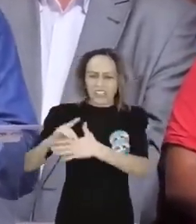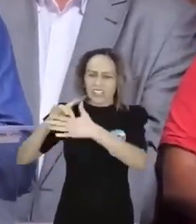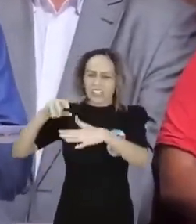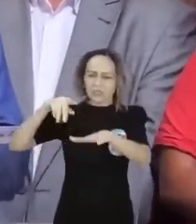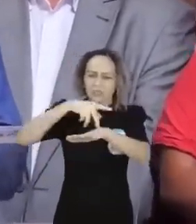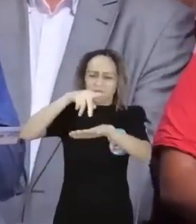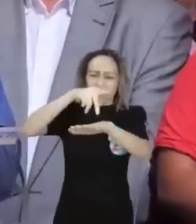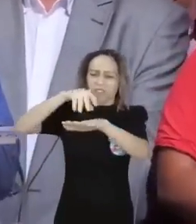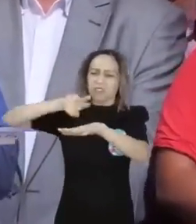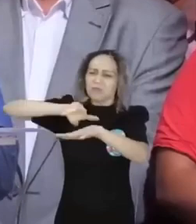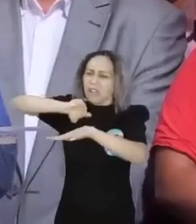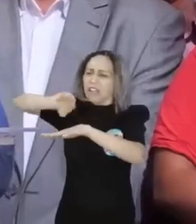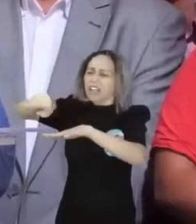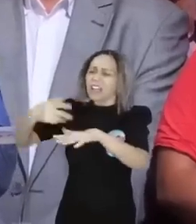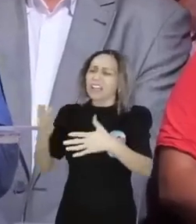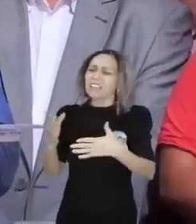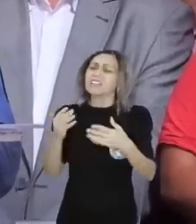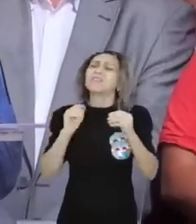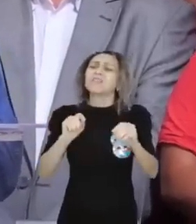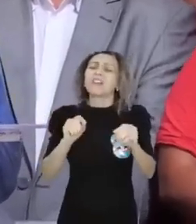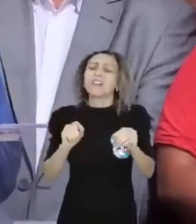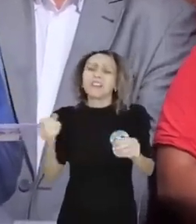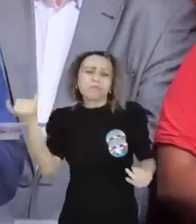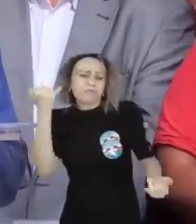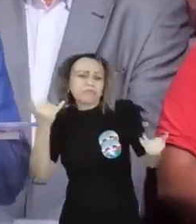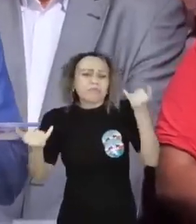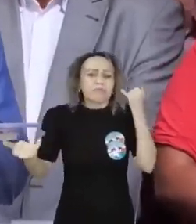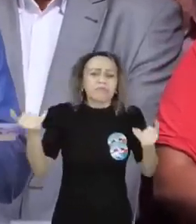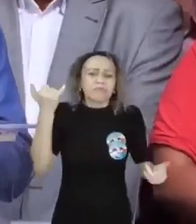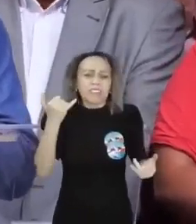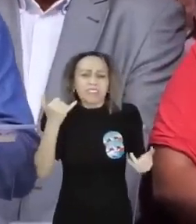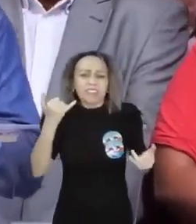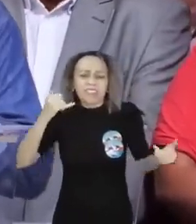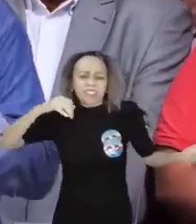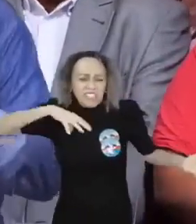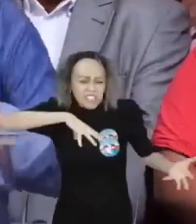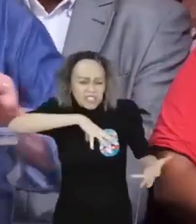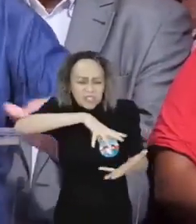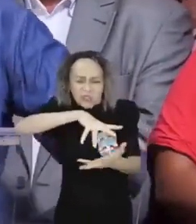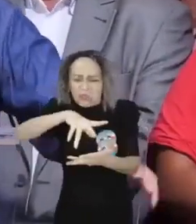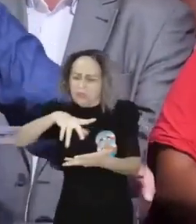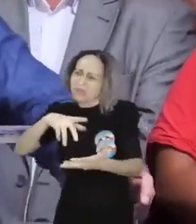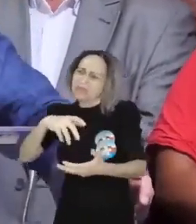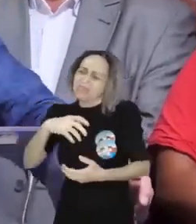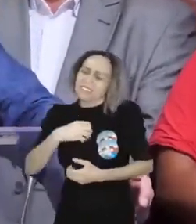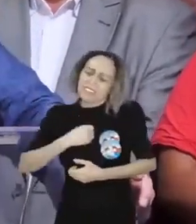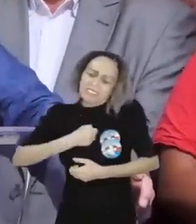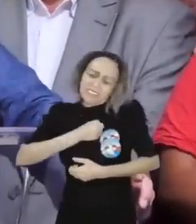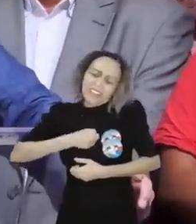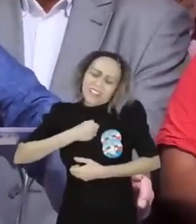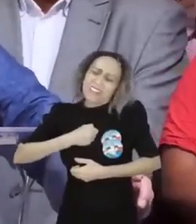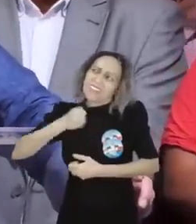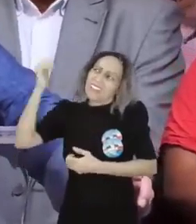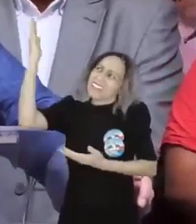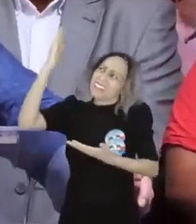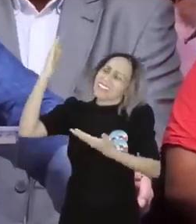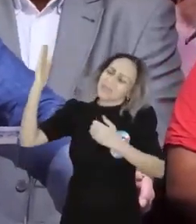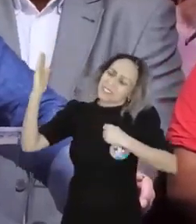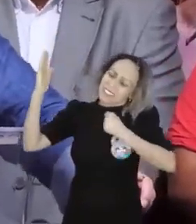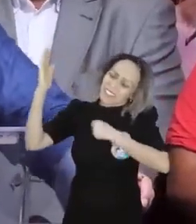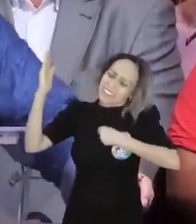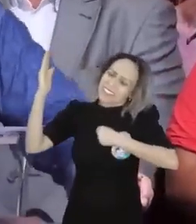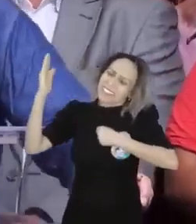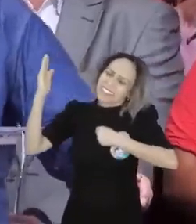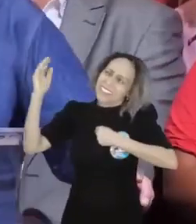o que mais escuto é que o mundo sente saudade do Brasil. Saudade daquele Brasil soberano,